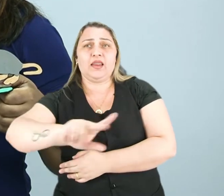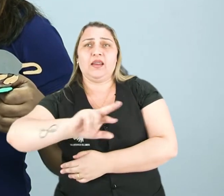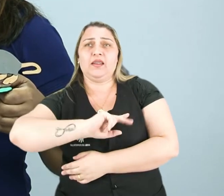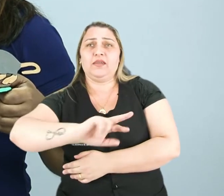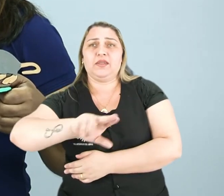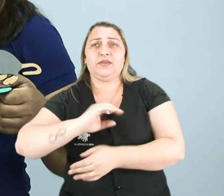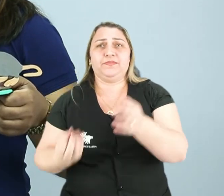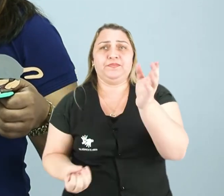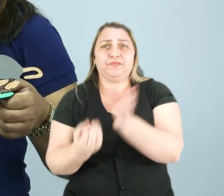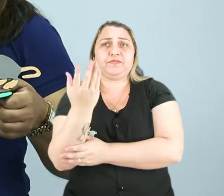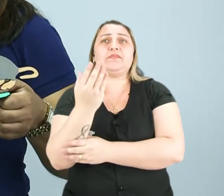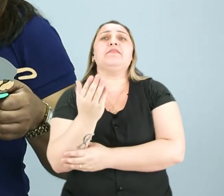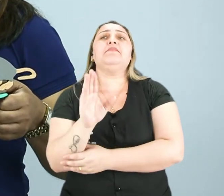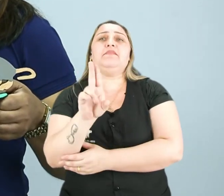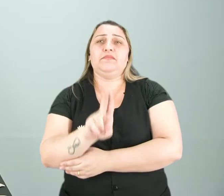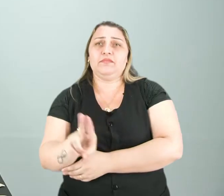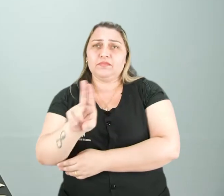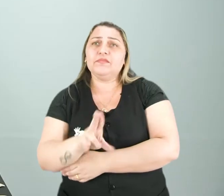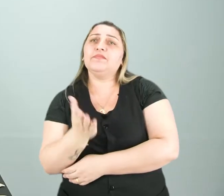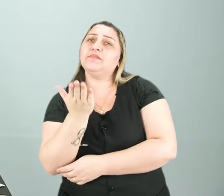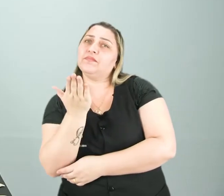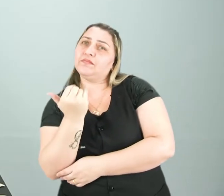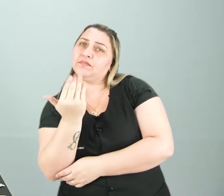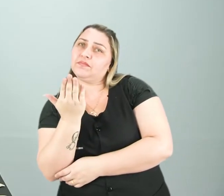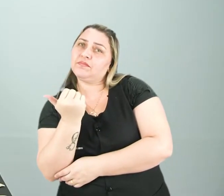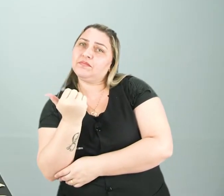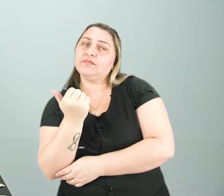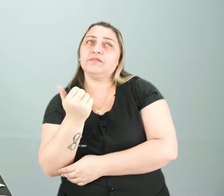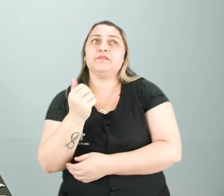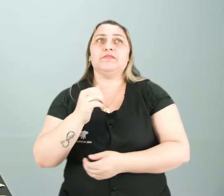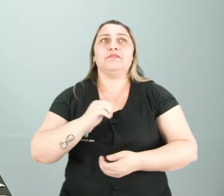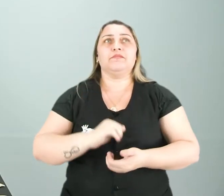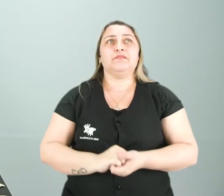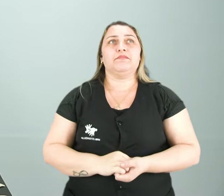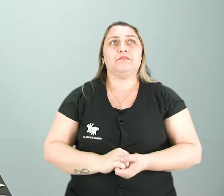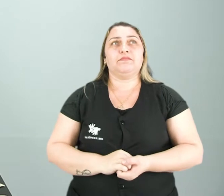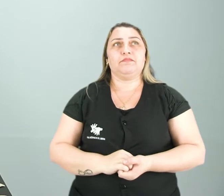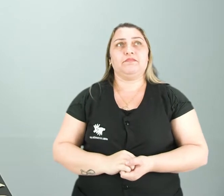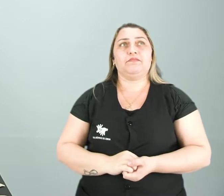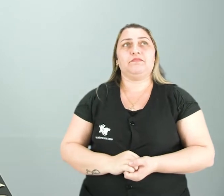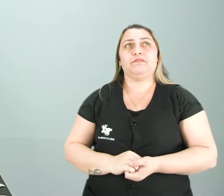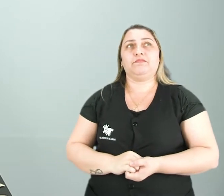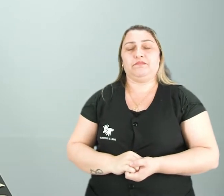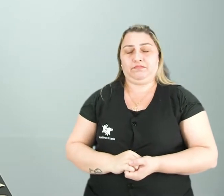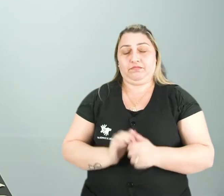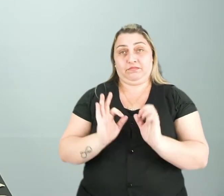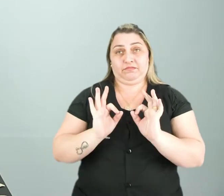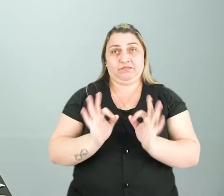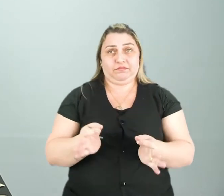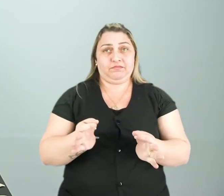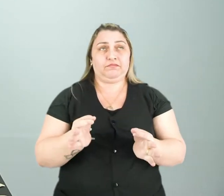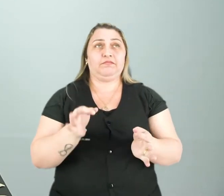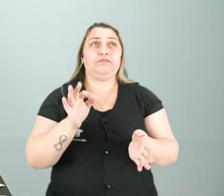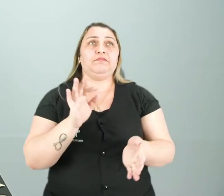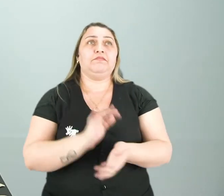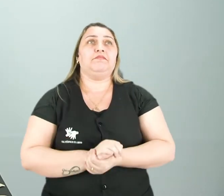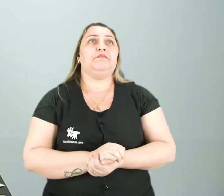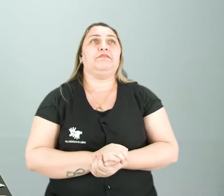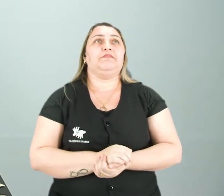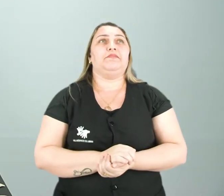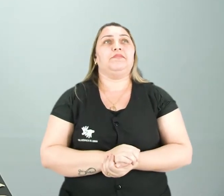ele é um consumidor, porque ele vai consumir a planta, certo? Vamos lá.